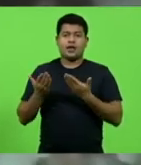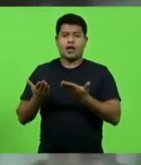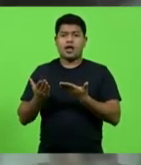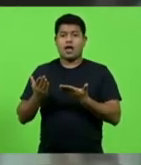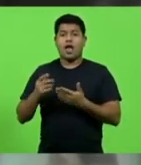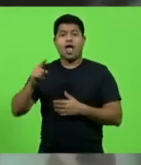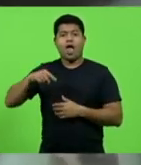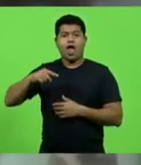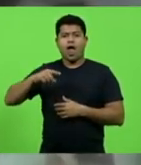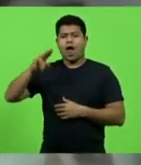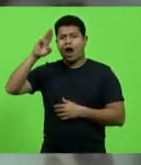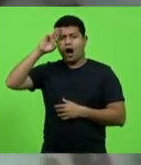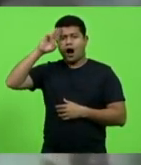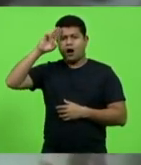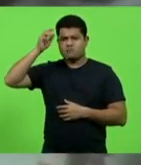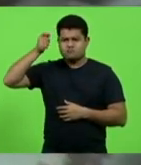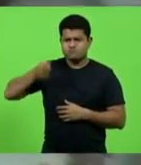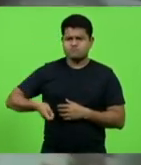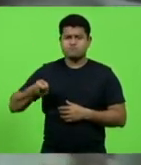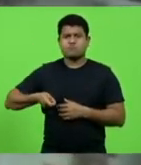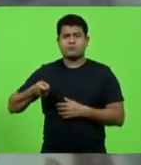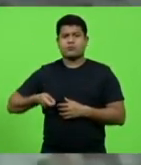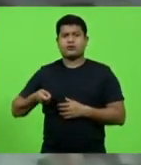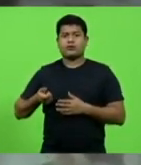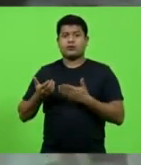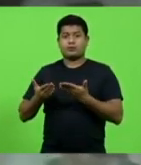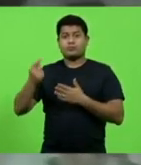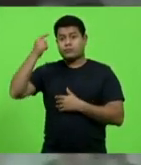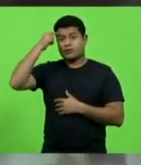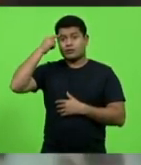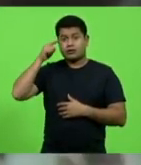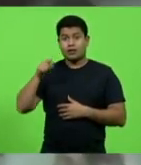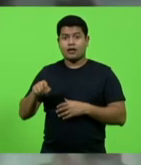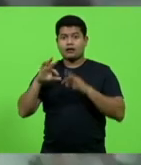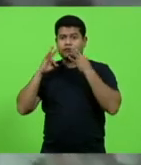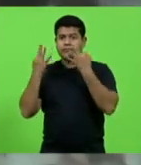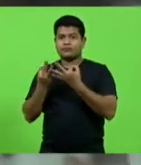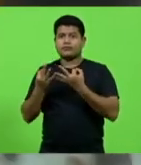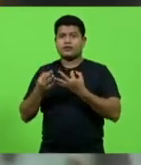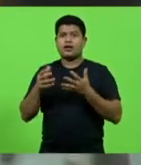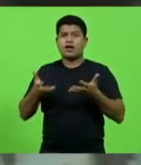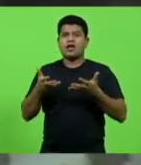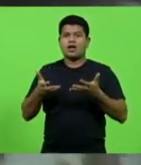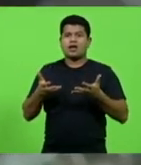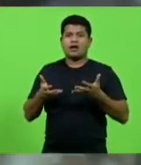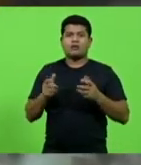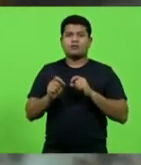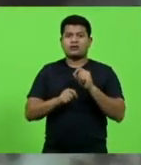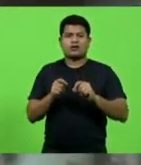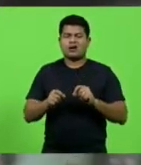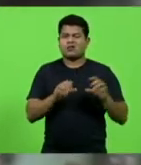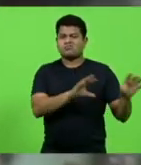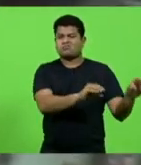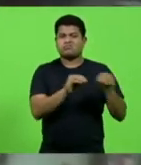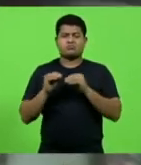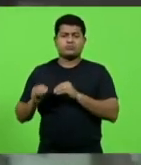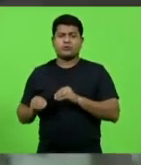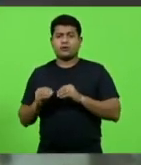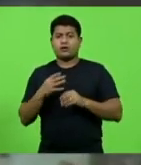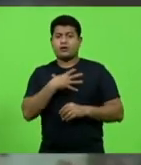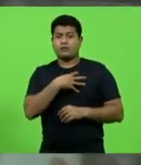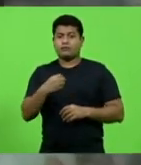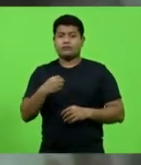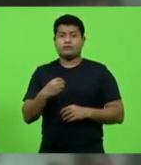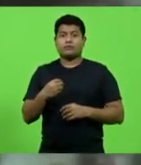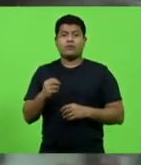Autoritário é o pensamento da família que quer tirar os seus filhos, quer tirar dos seus